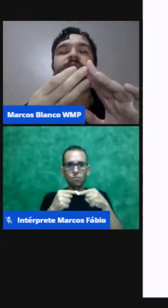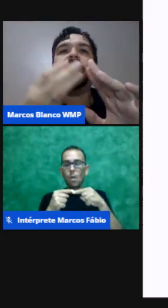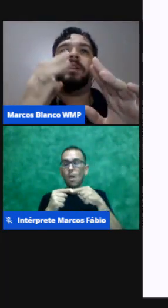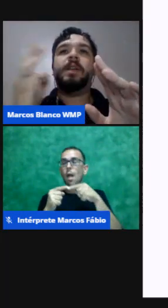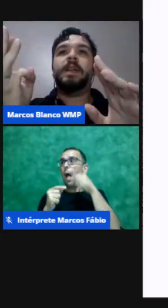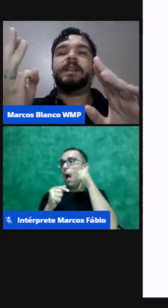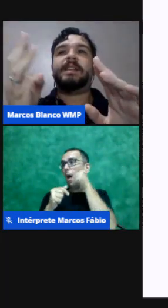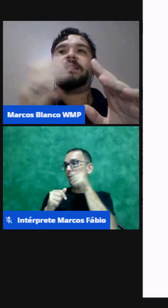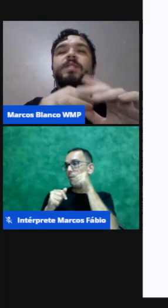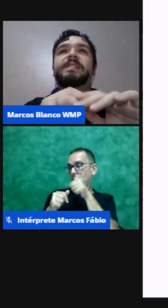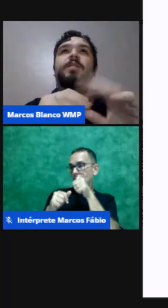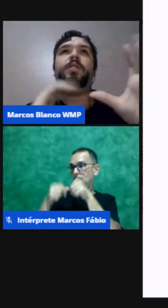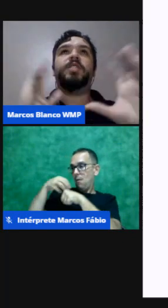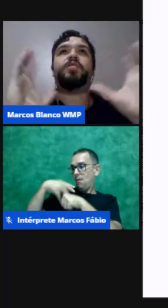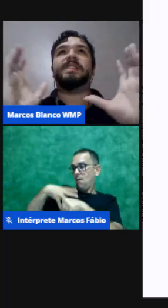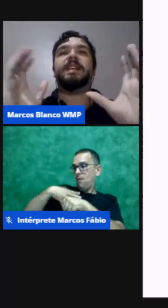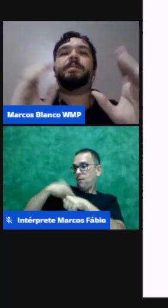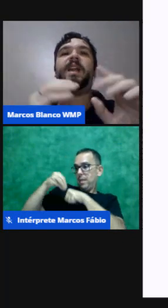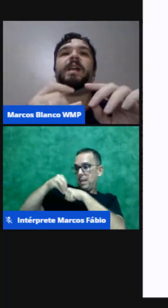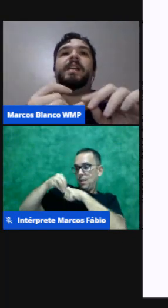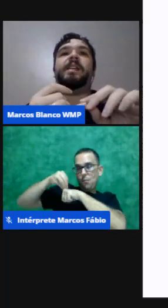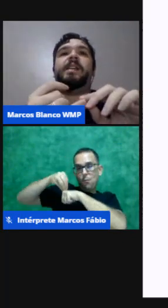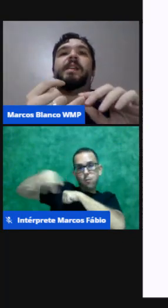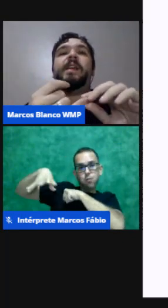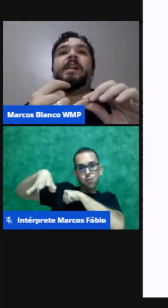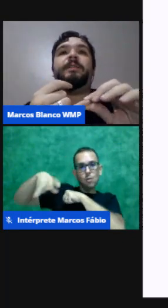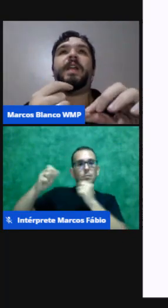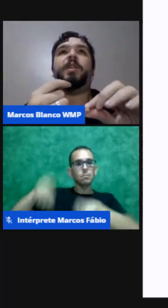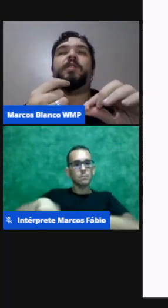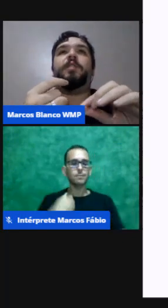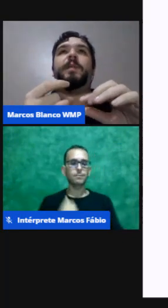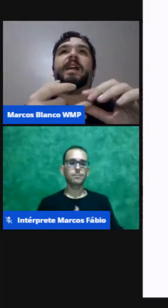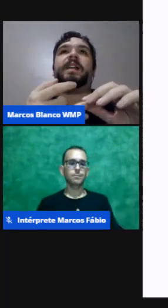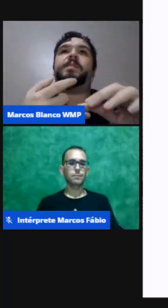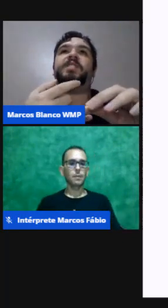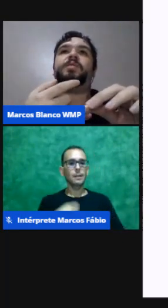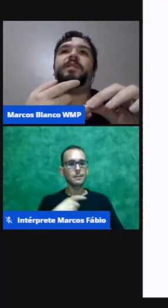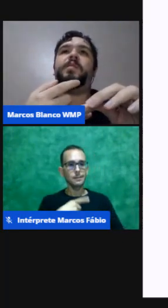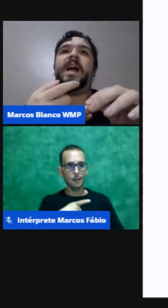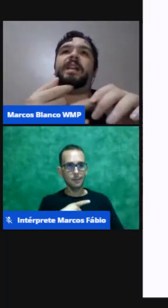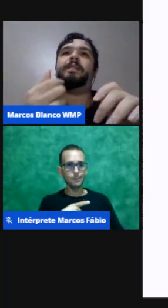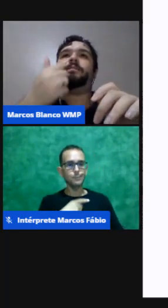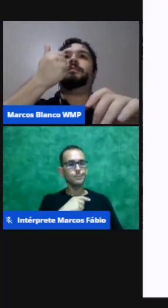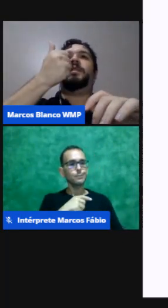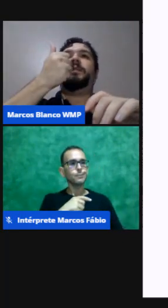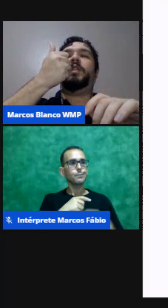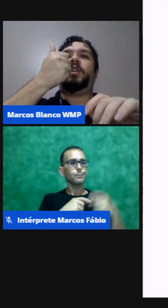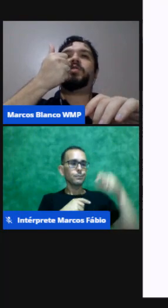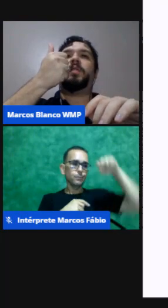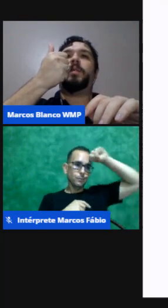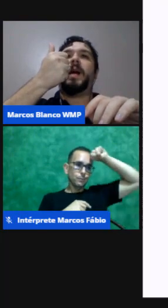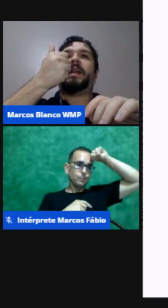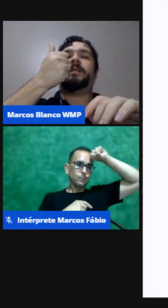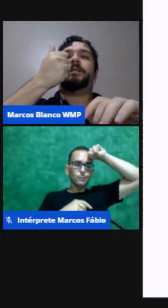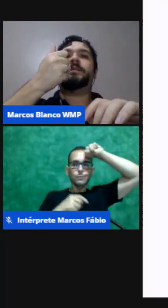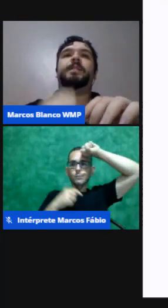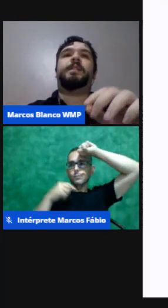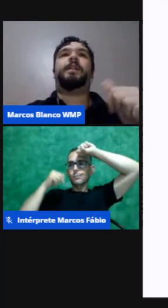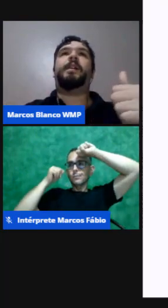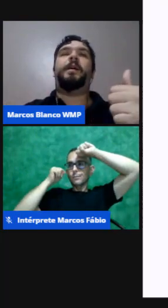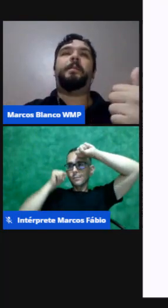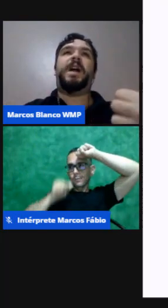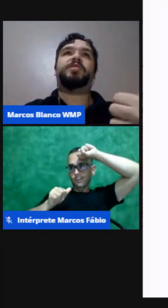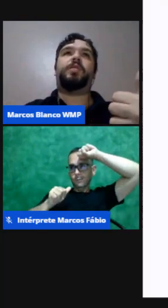3 encontros nessa situação quando a gente começar a liberar. Fêmea com Wolbachia e macho com Wolbachia, filhote com